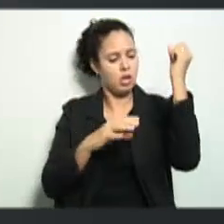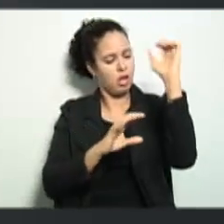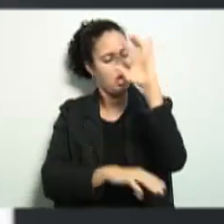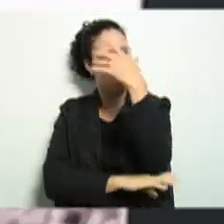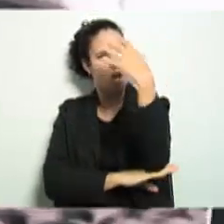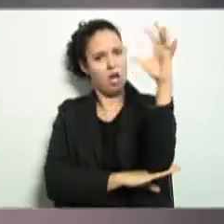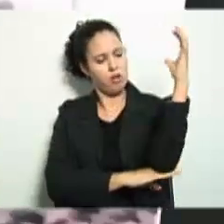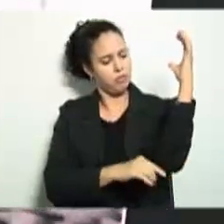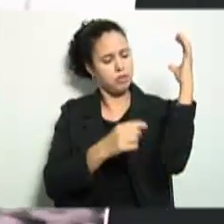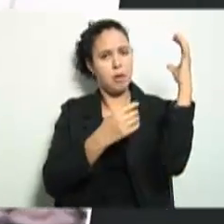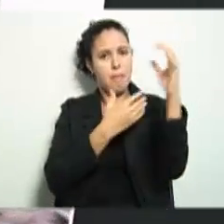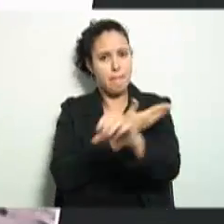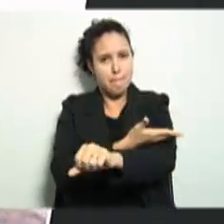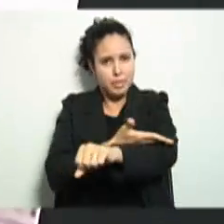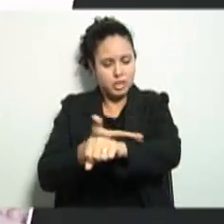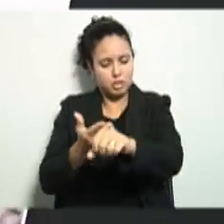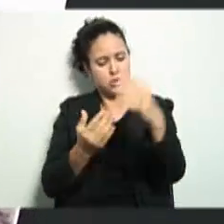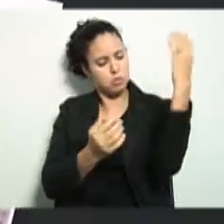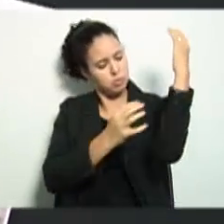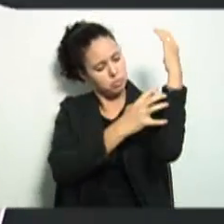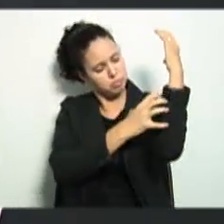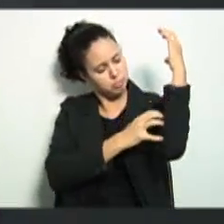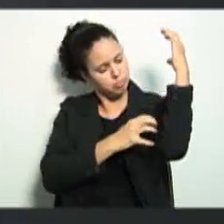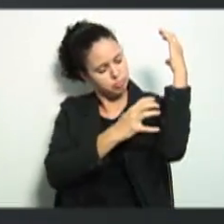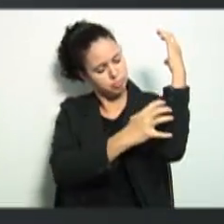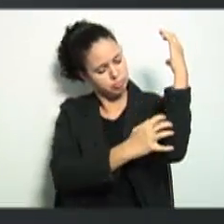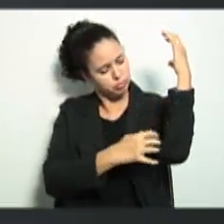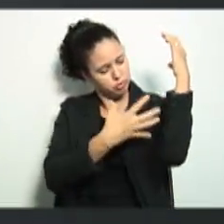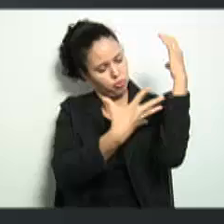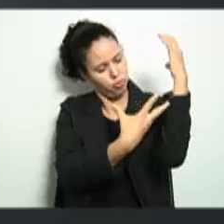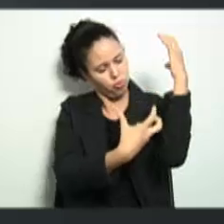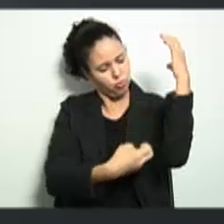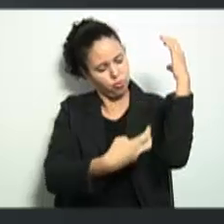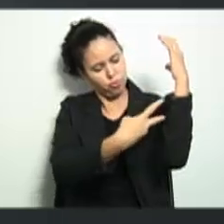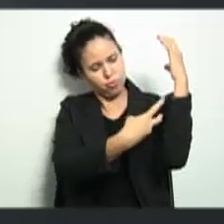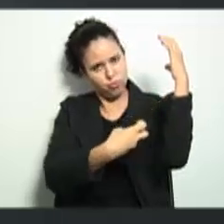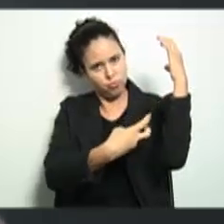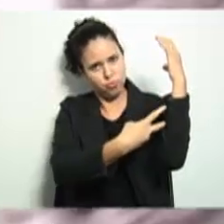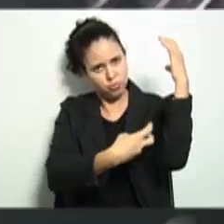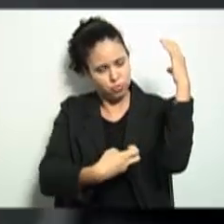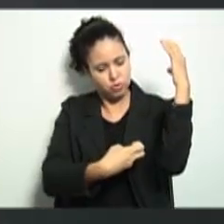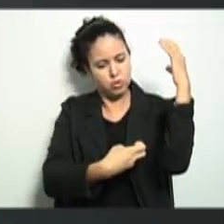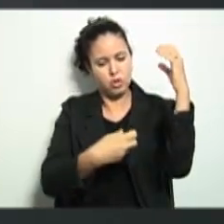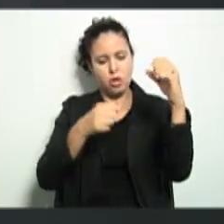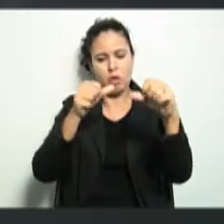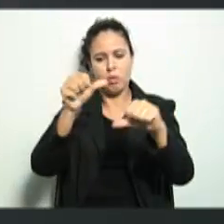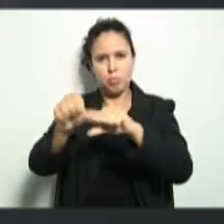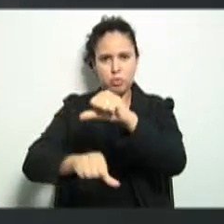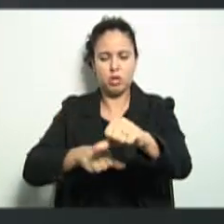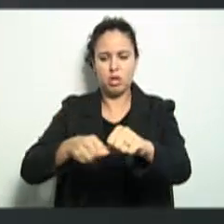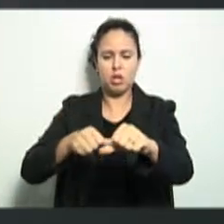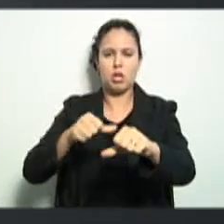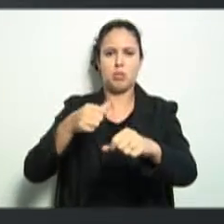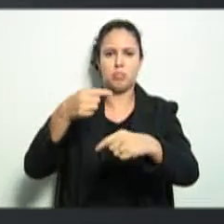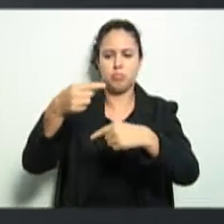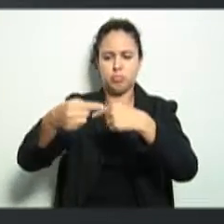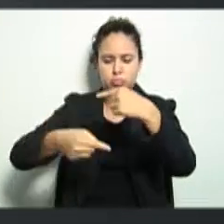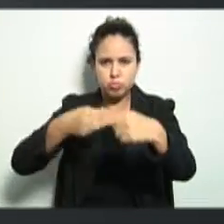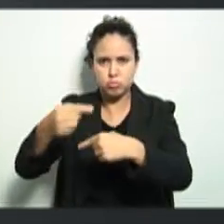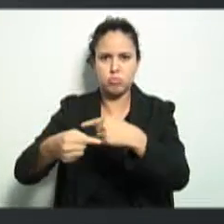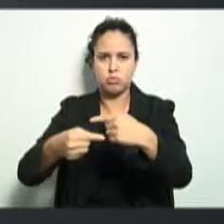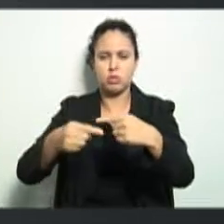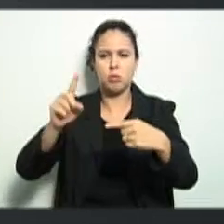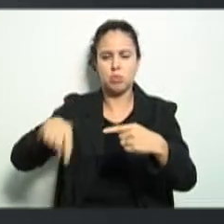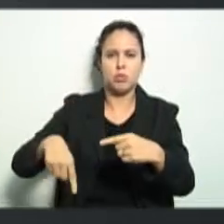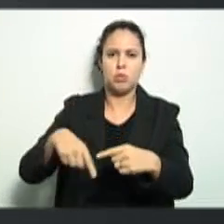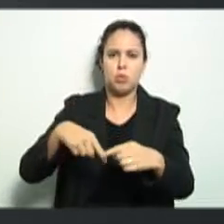árvore, o látex. A partir daí começou a fabricação de pneus para a indústria automobilística. Em